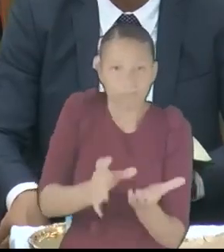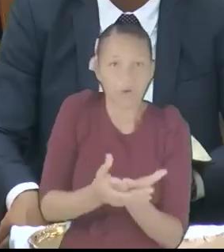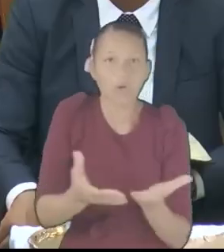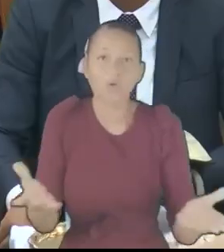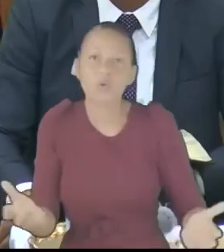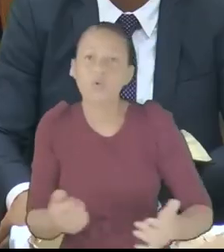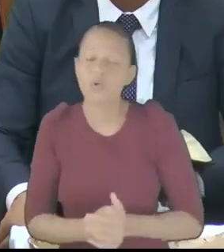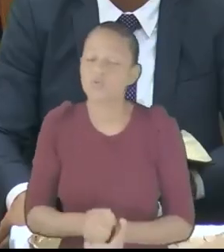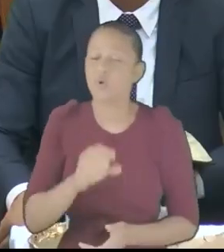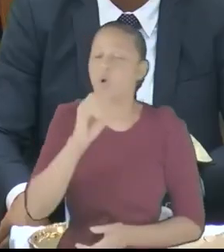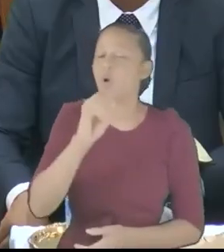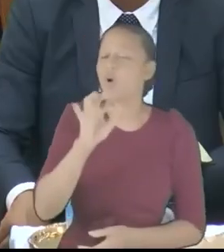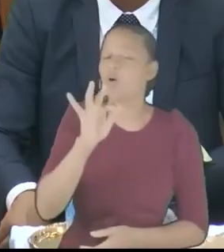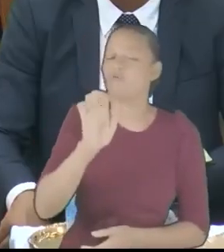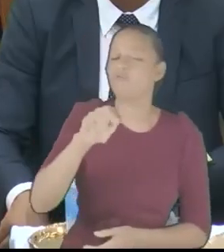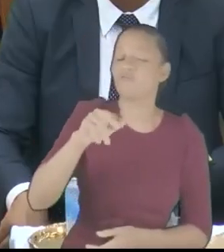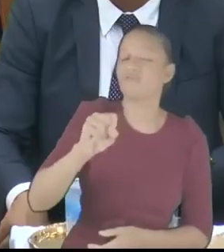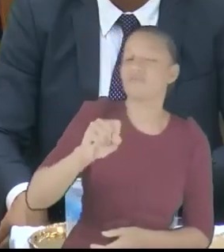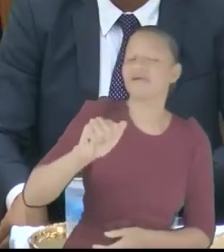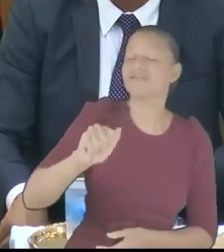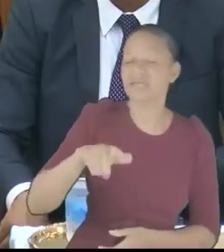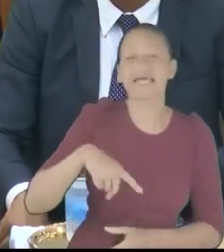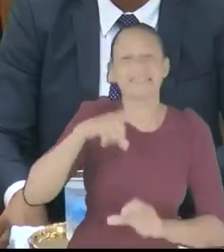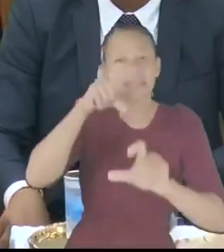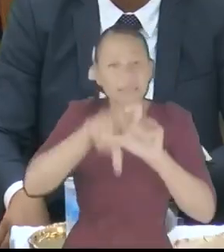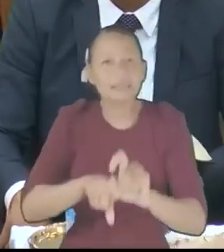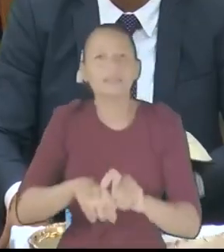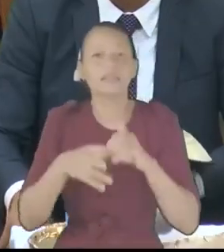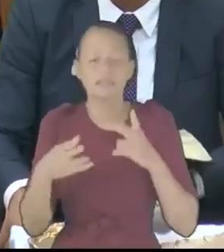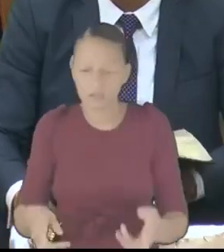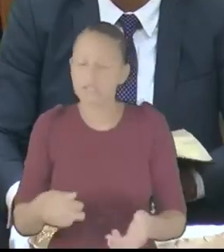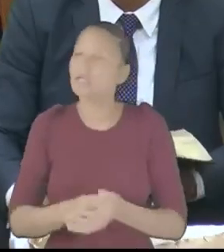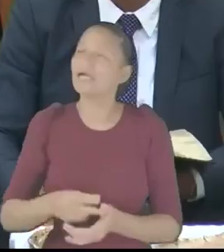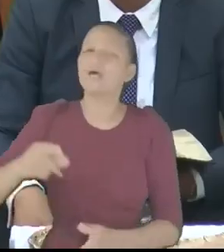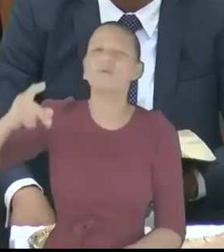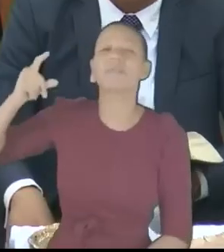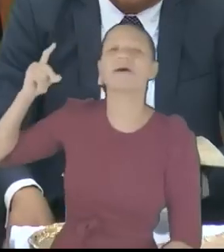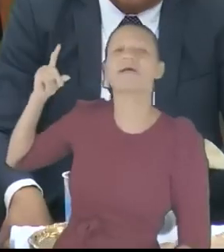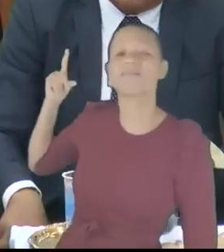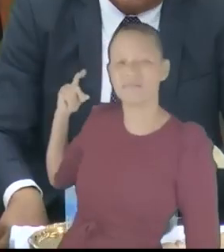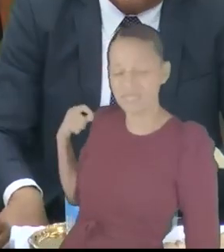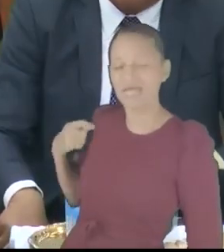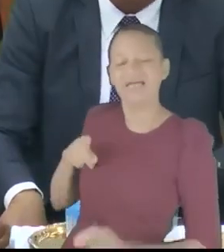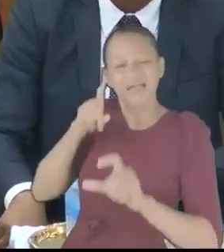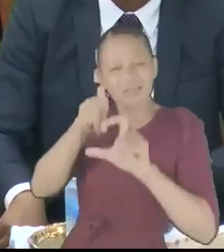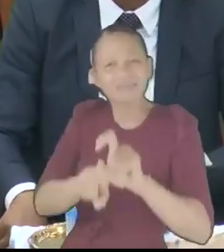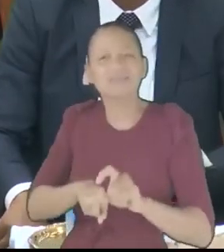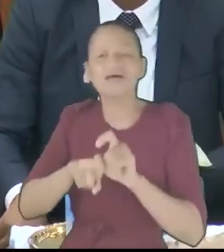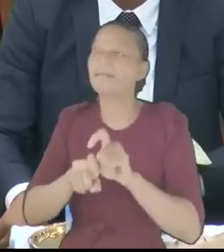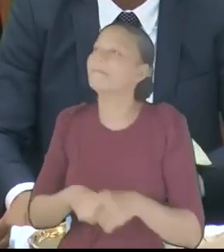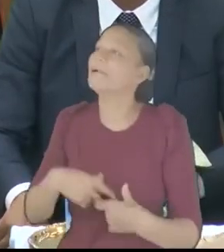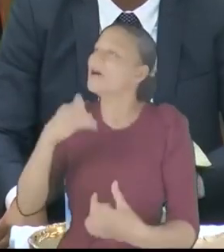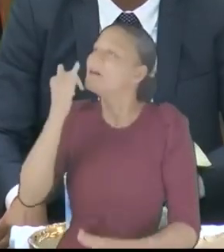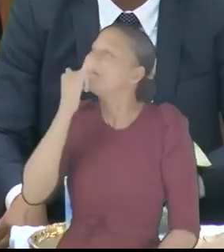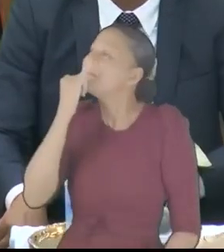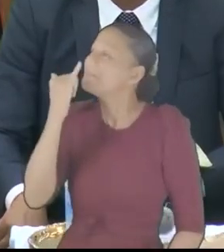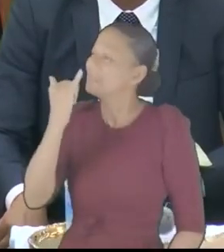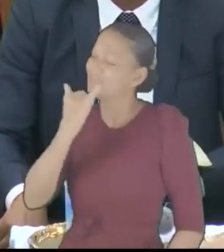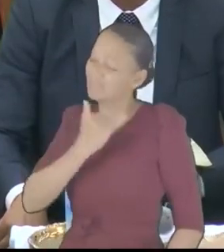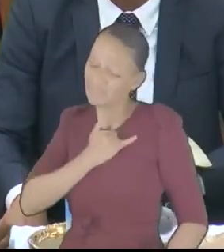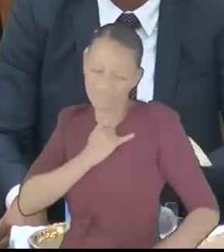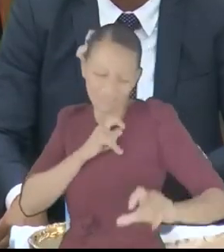é ofensa, é dívida mesmo. É como o Pai Nosso antigo, é dívida. Perdoa